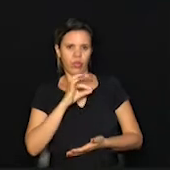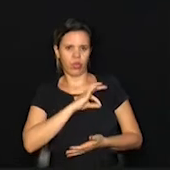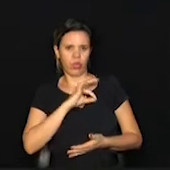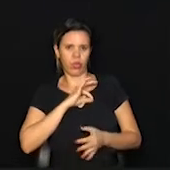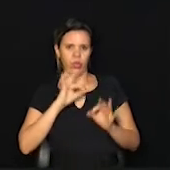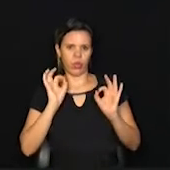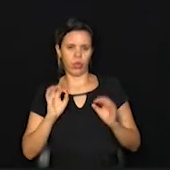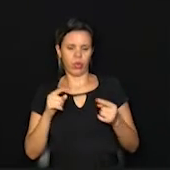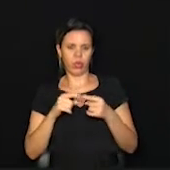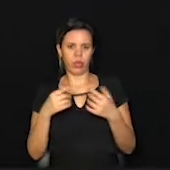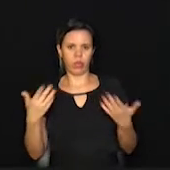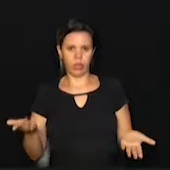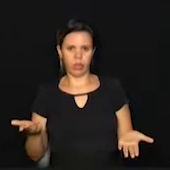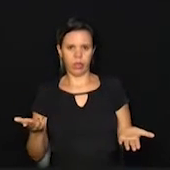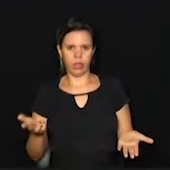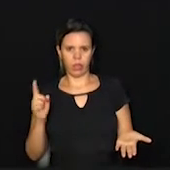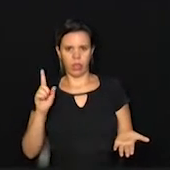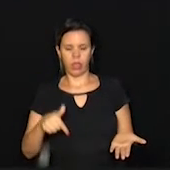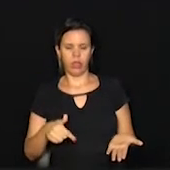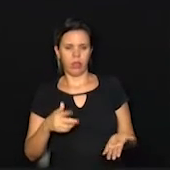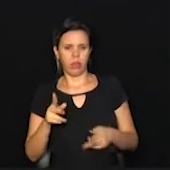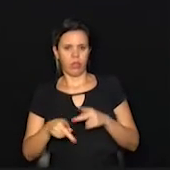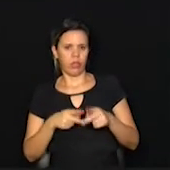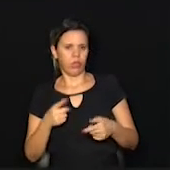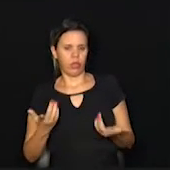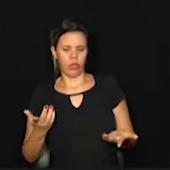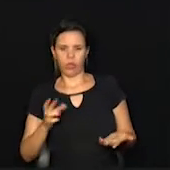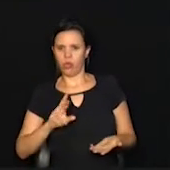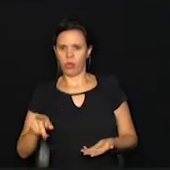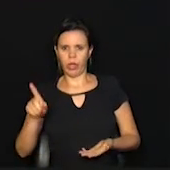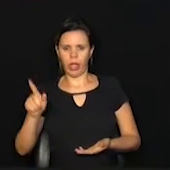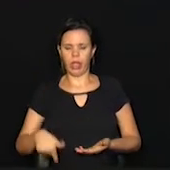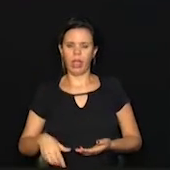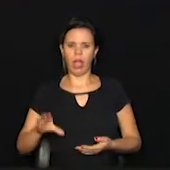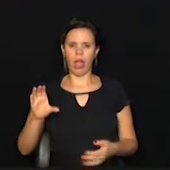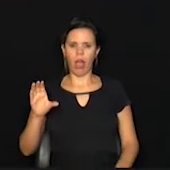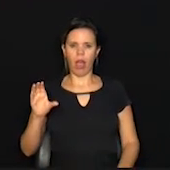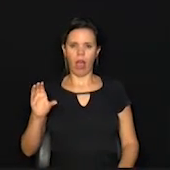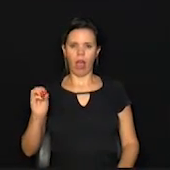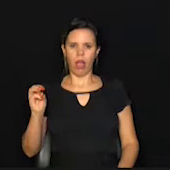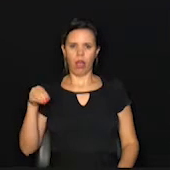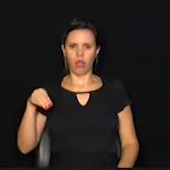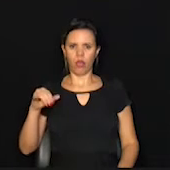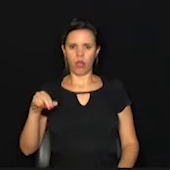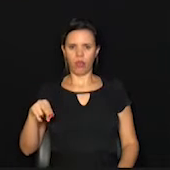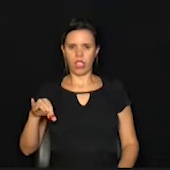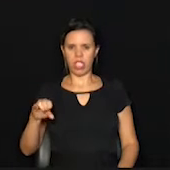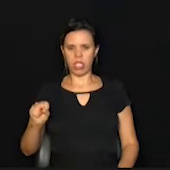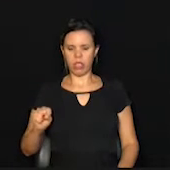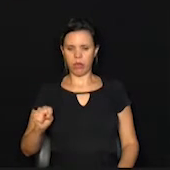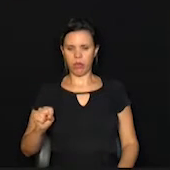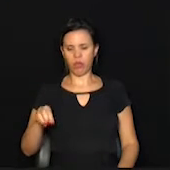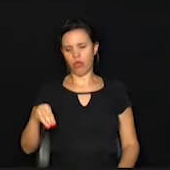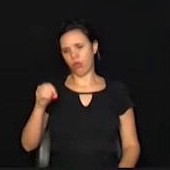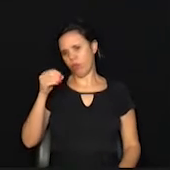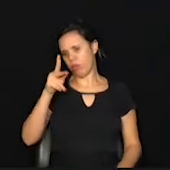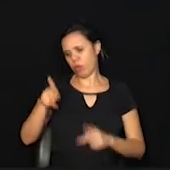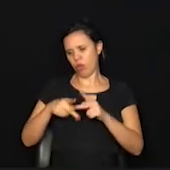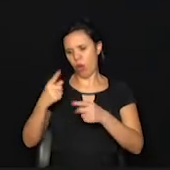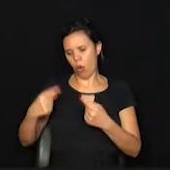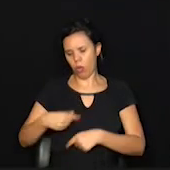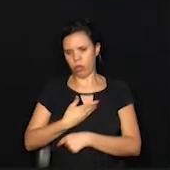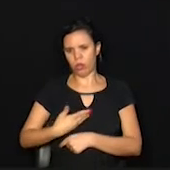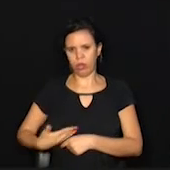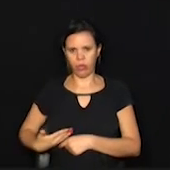decente e isso é comunismo isso não é e na cabeça dessa Elite que a gente tem qualquer